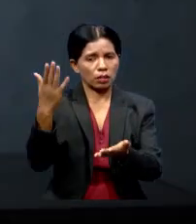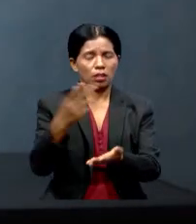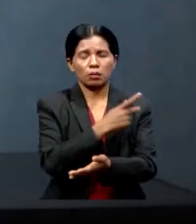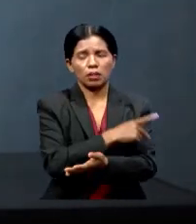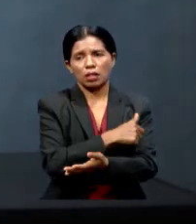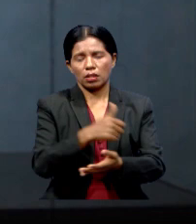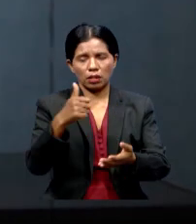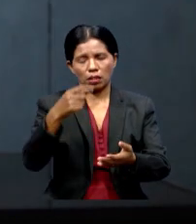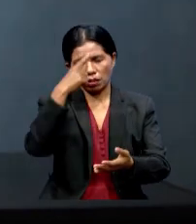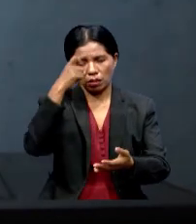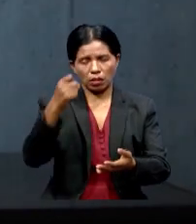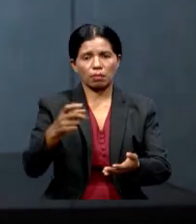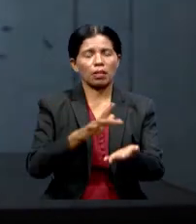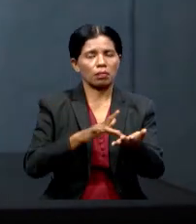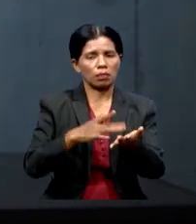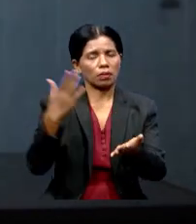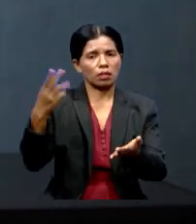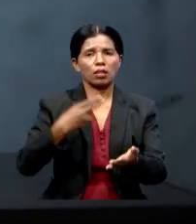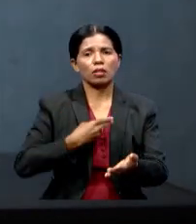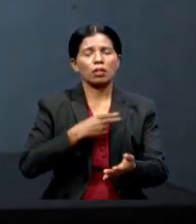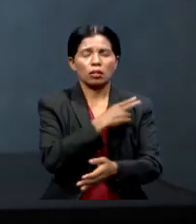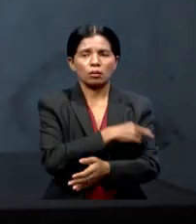Hospital Nacional lá IHA.